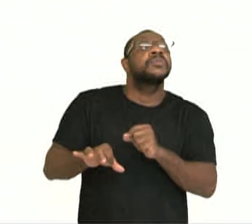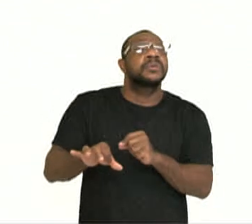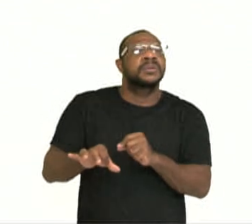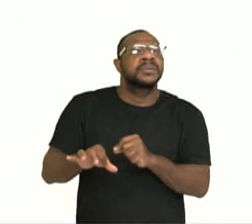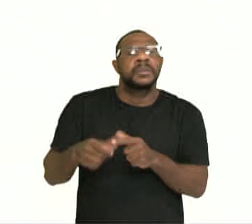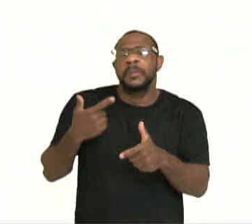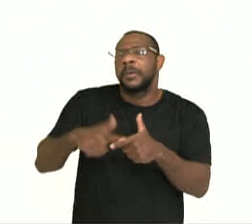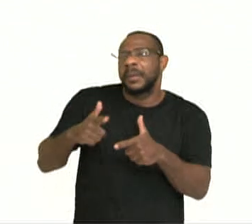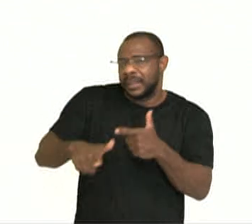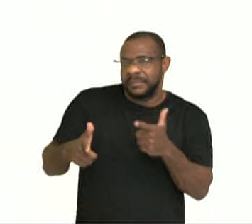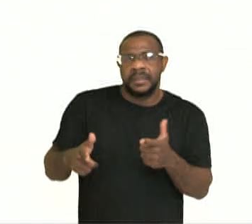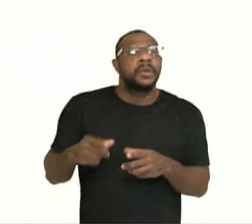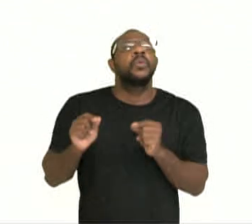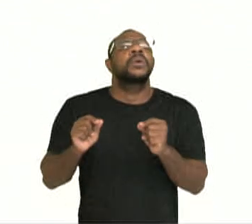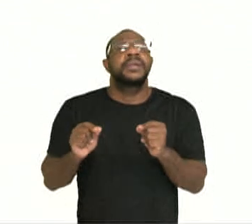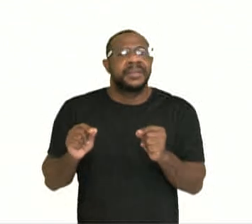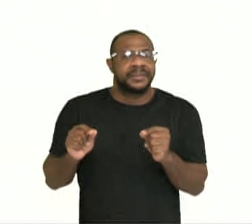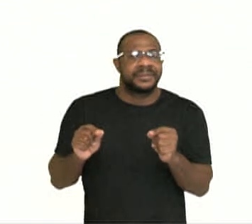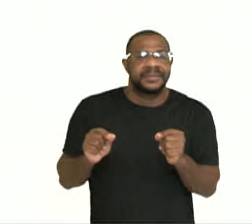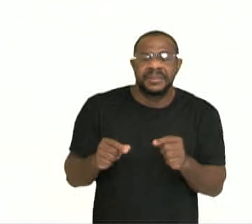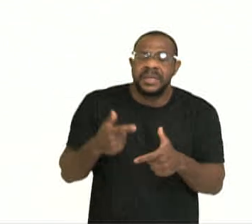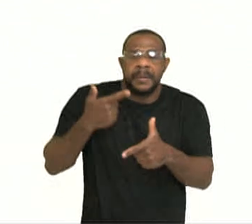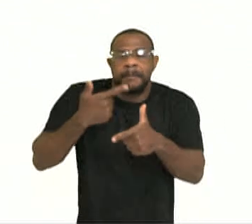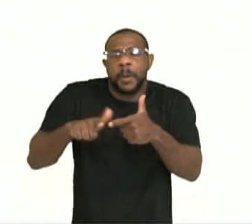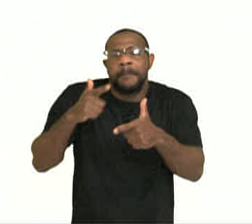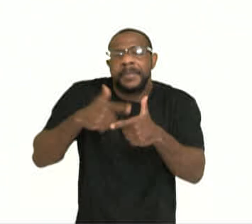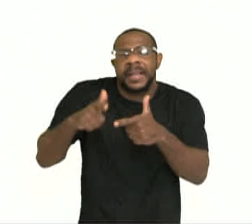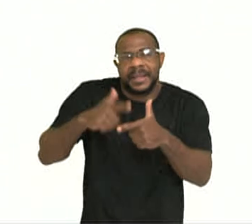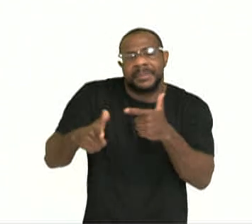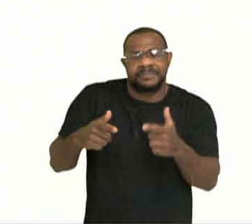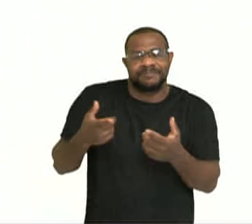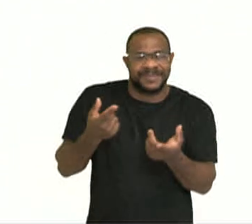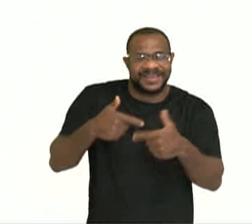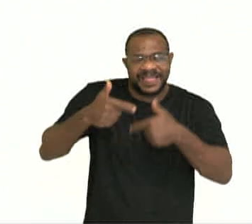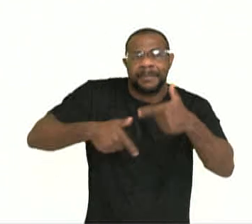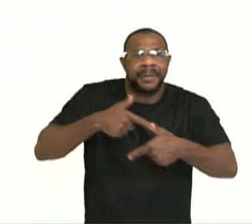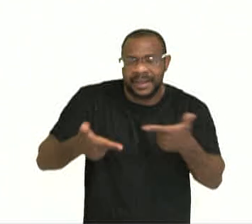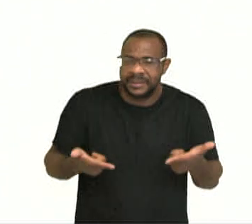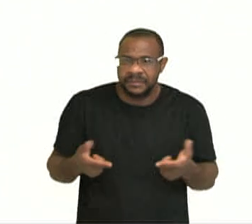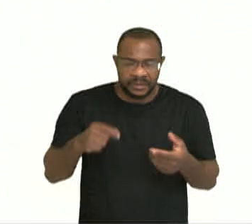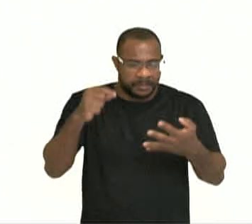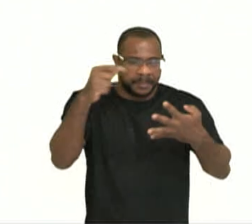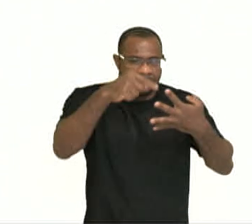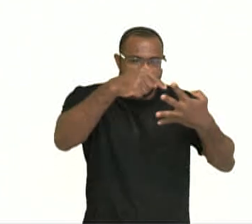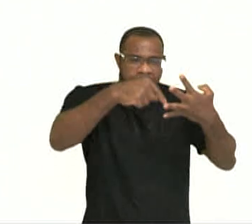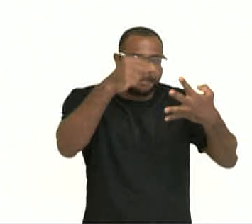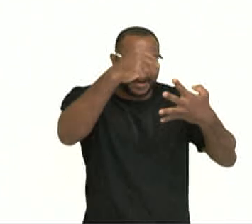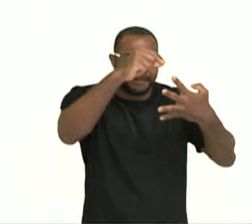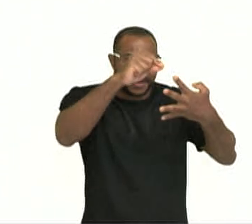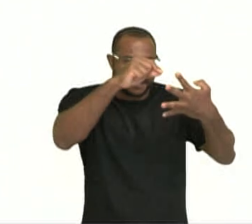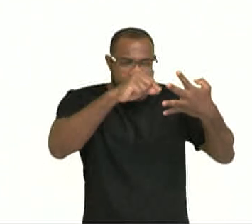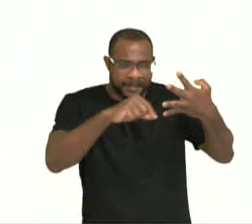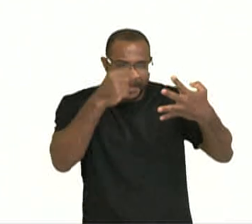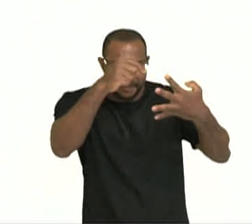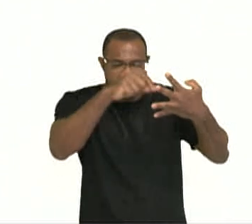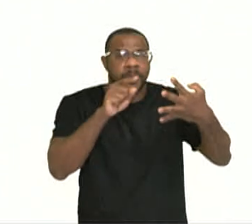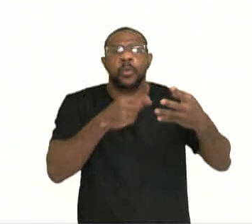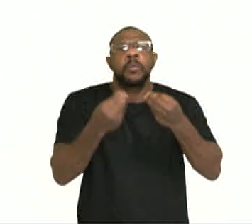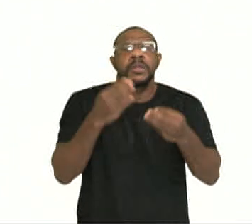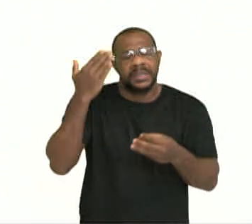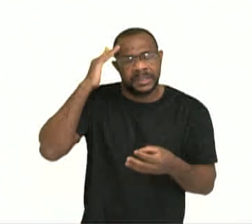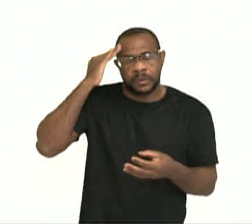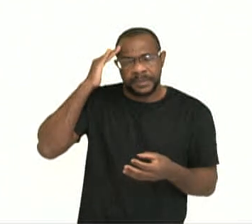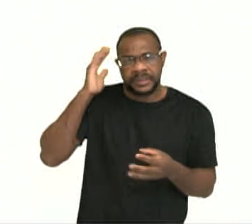linhas sobre essa herança relacionada ao desemprego. Então, façam uma análise de como vocês compreenderam toda